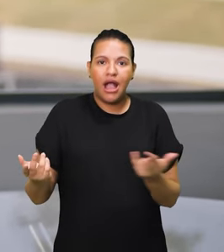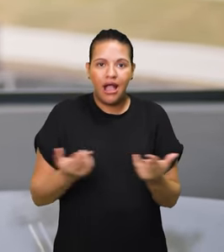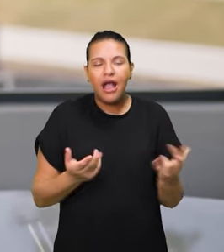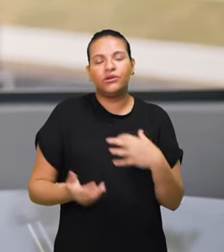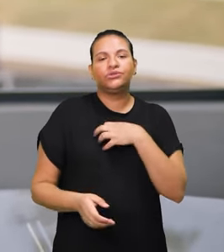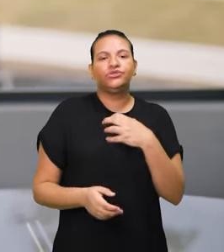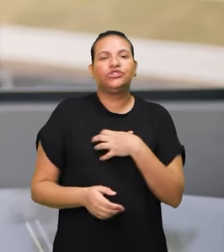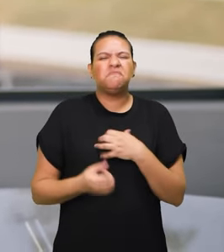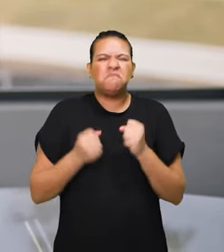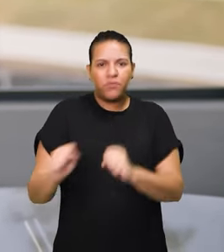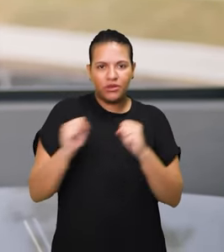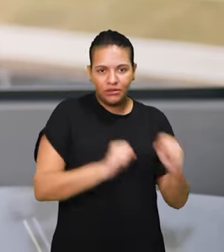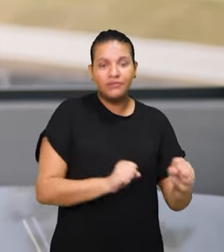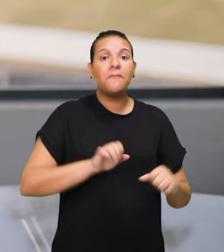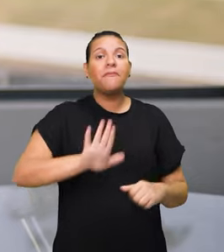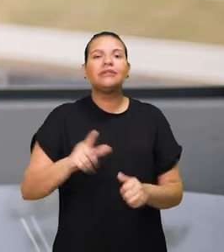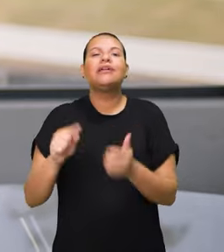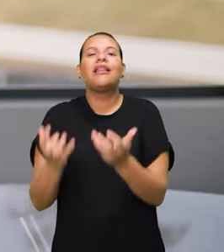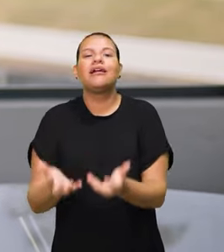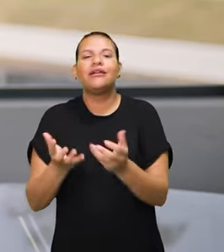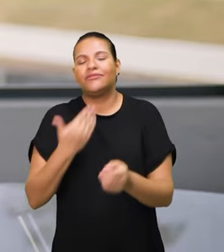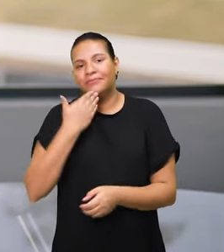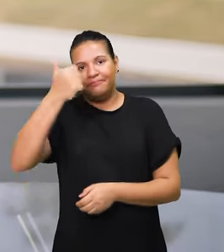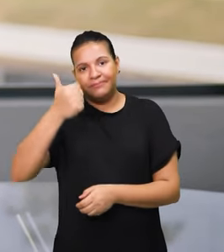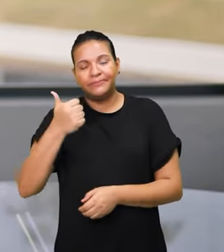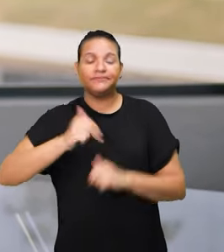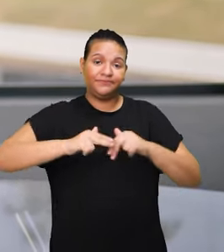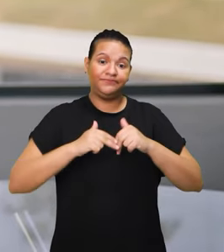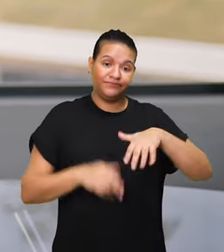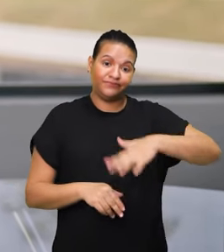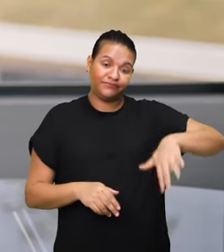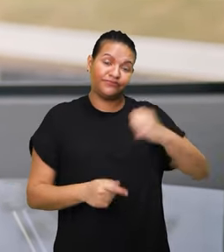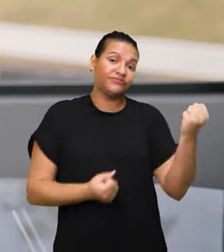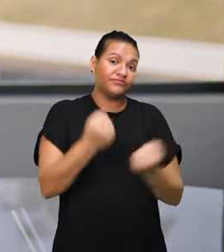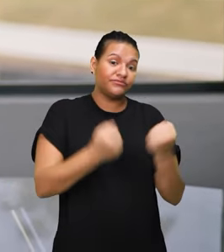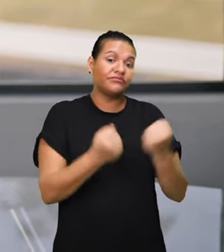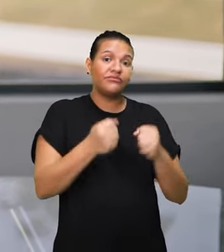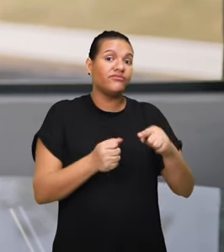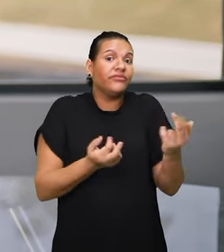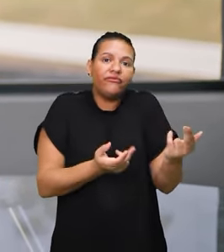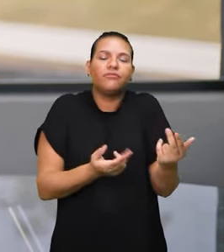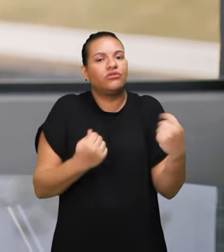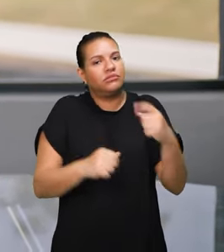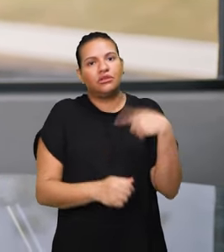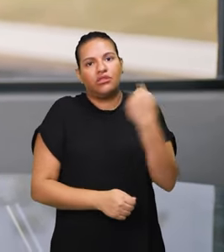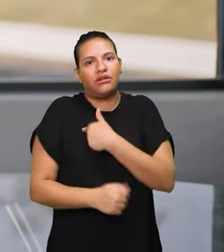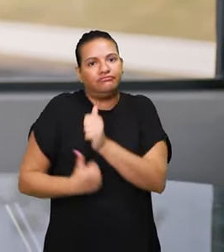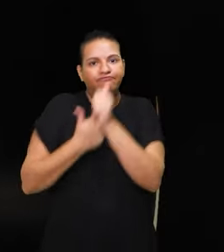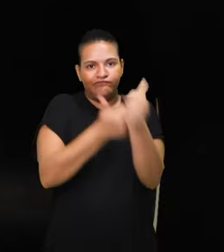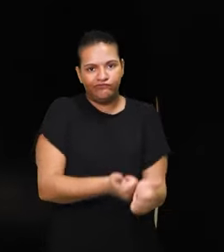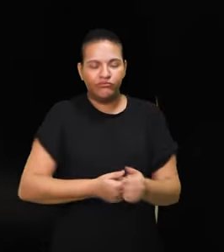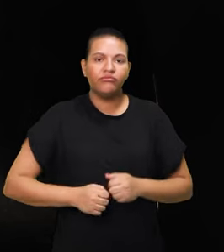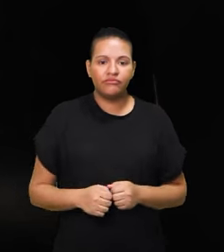atual com um motor muito mais leve um motor muito mais eficiente é indústria automotiva tá fazendo a mesma coisa então a gente precisa